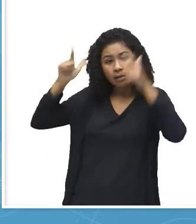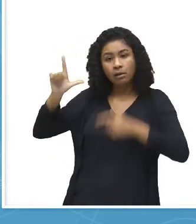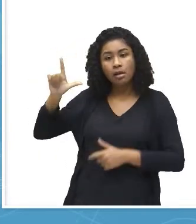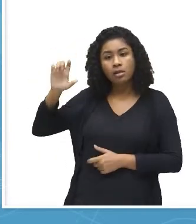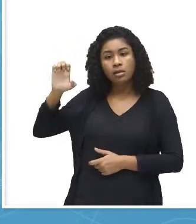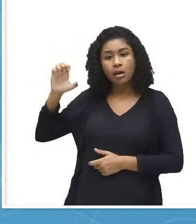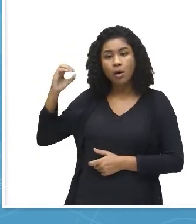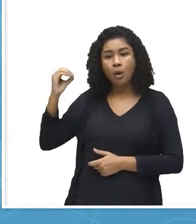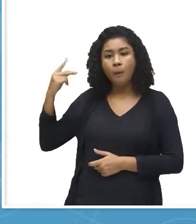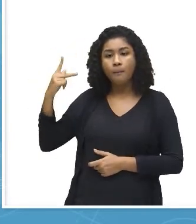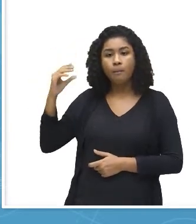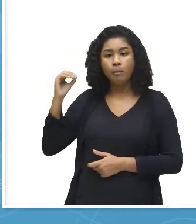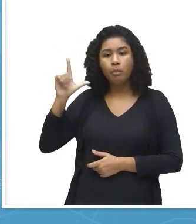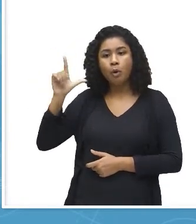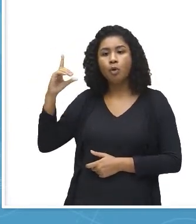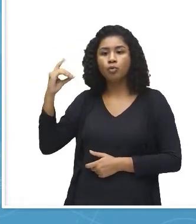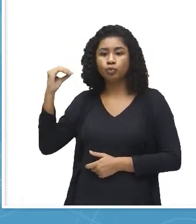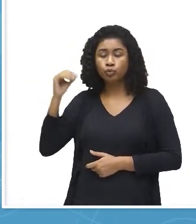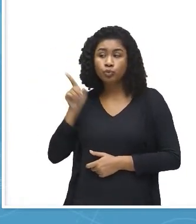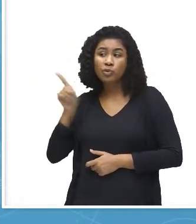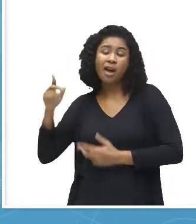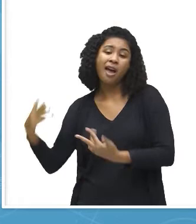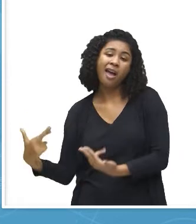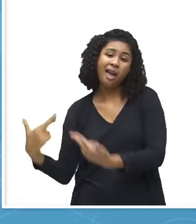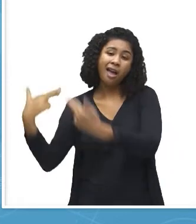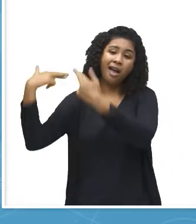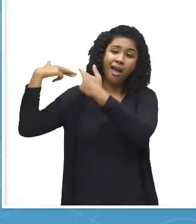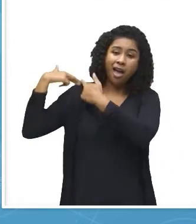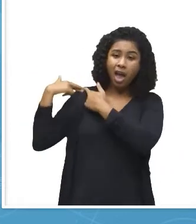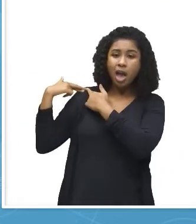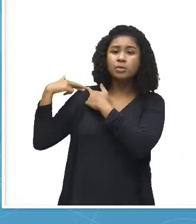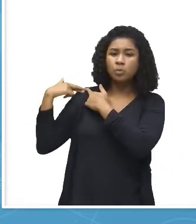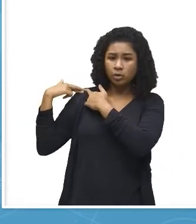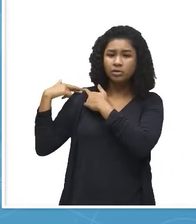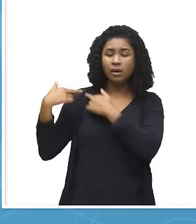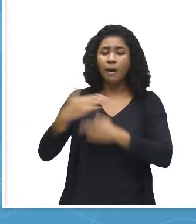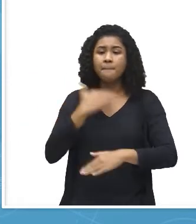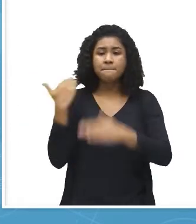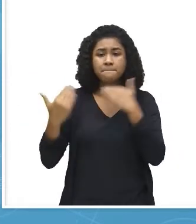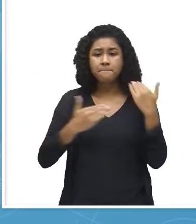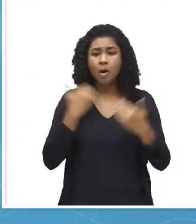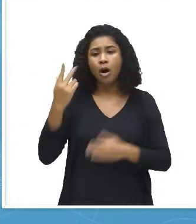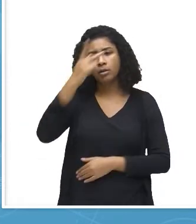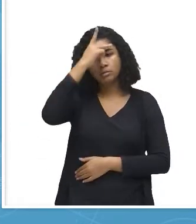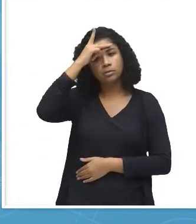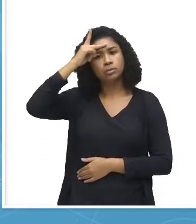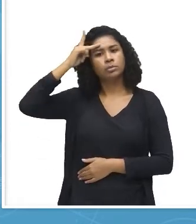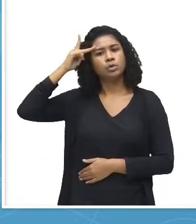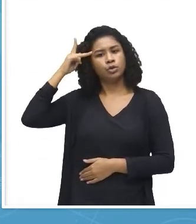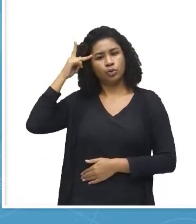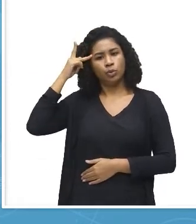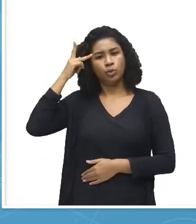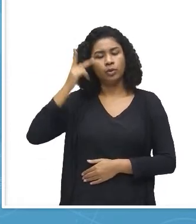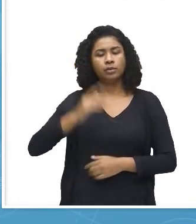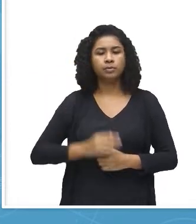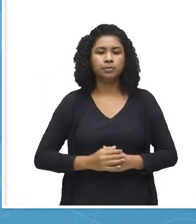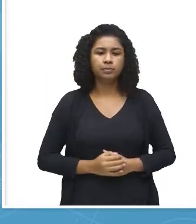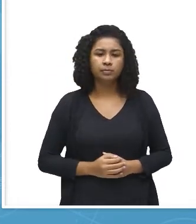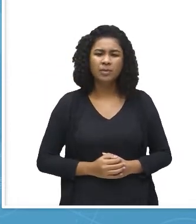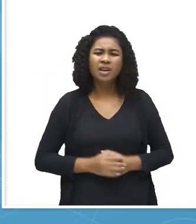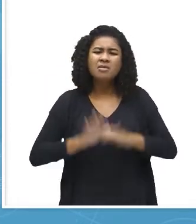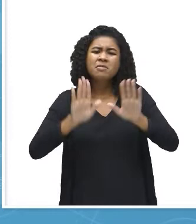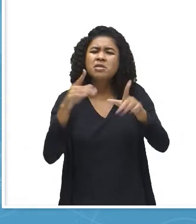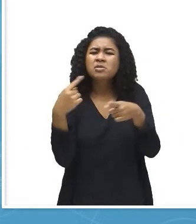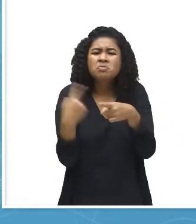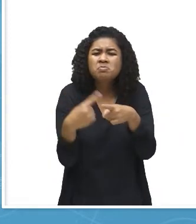principais responsáveis pelo genocídio de mais de 10 milhões de africanos. Aí você vê, professor, por que